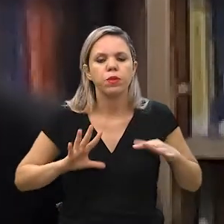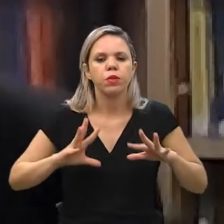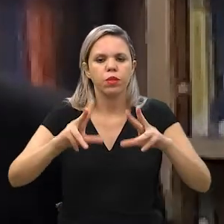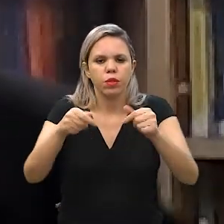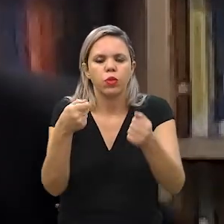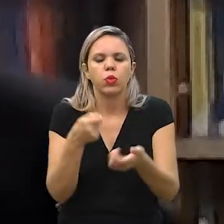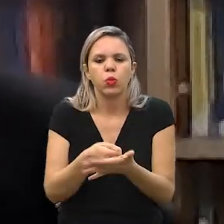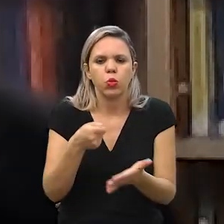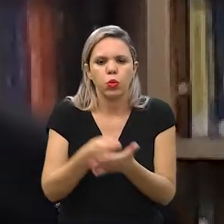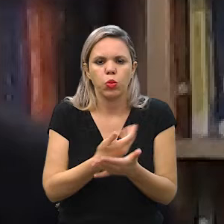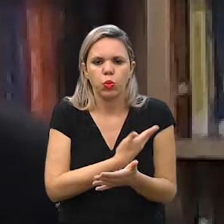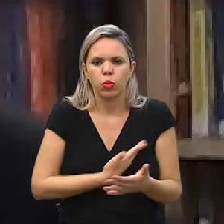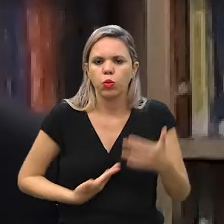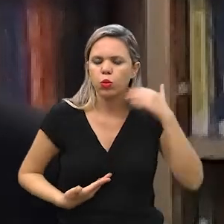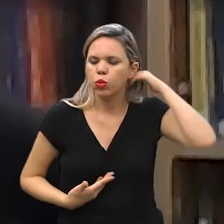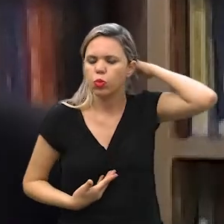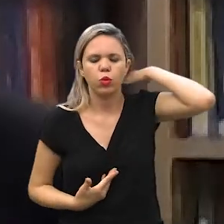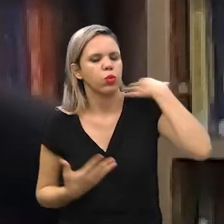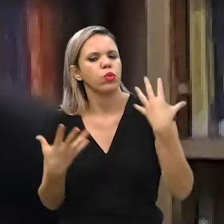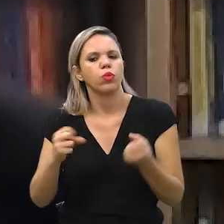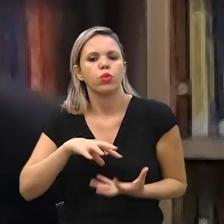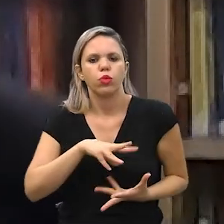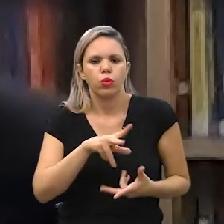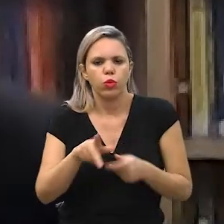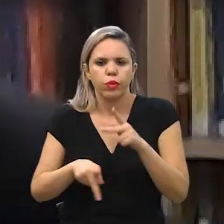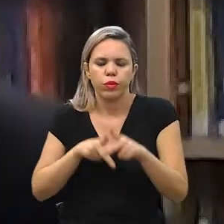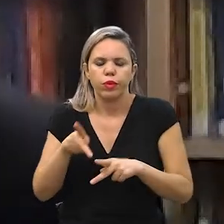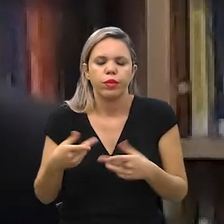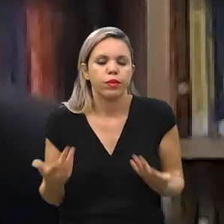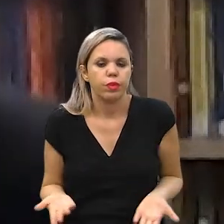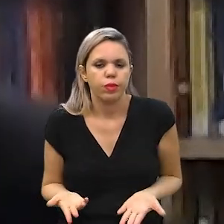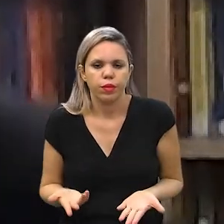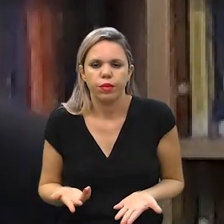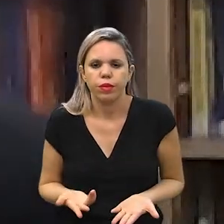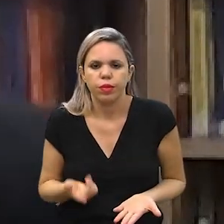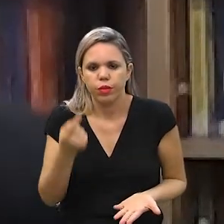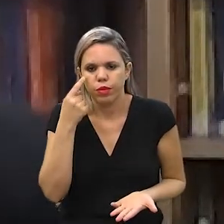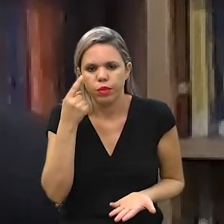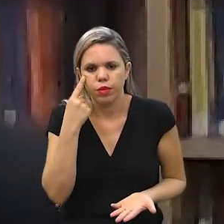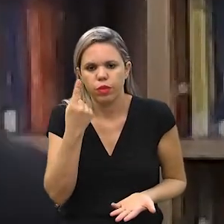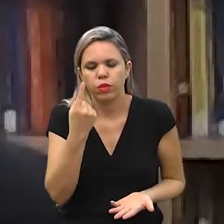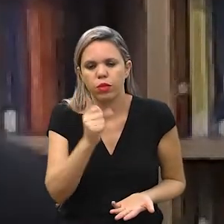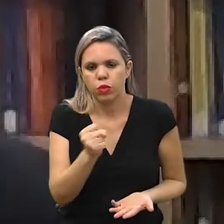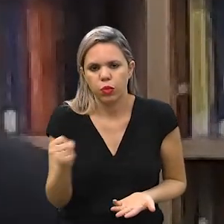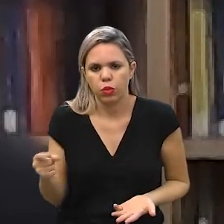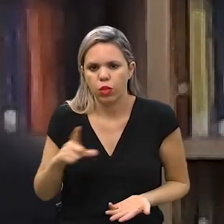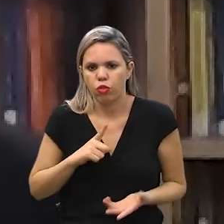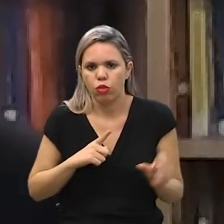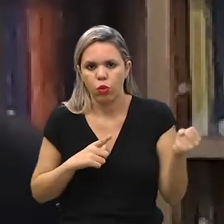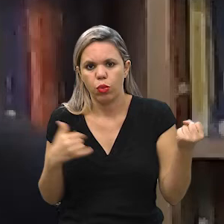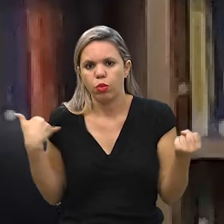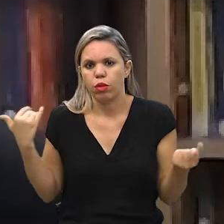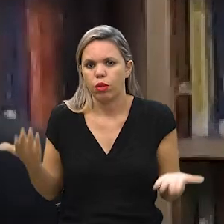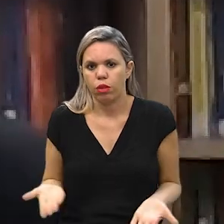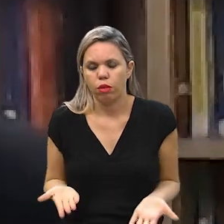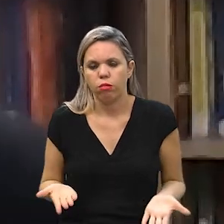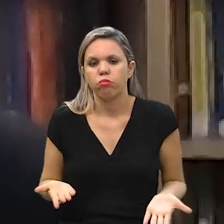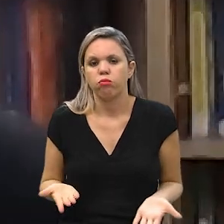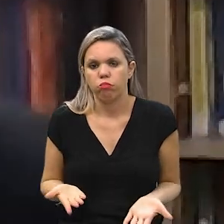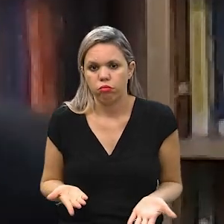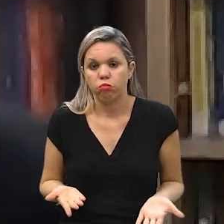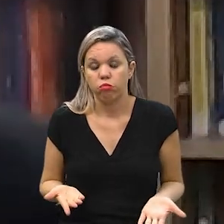dever do Estado, né, a universalização do ensino. Veja só, em 88, eu tinha 8 anos, isso é altamente